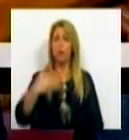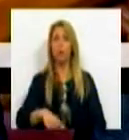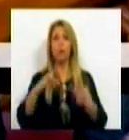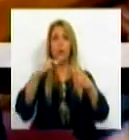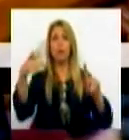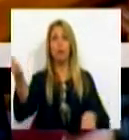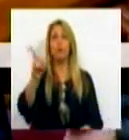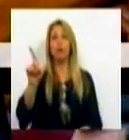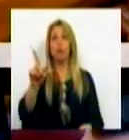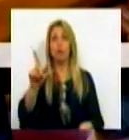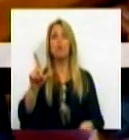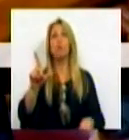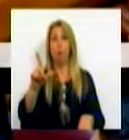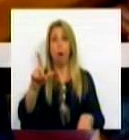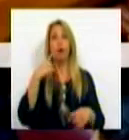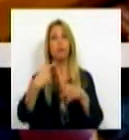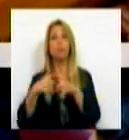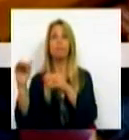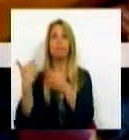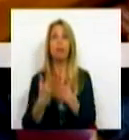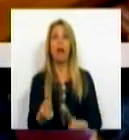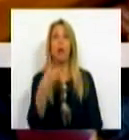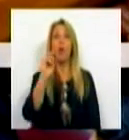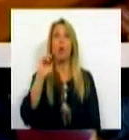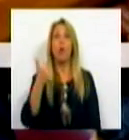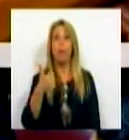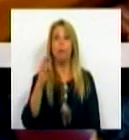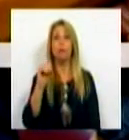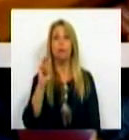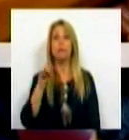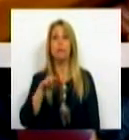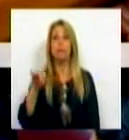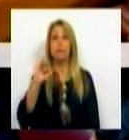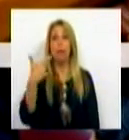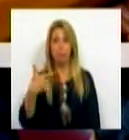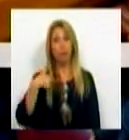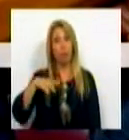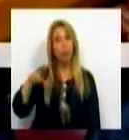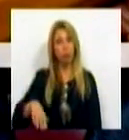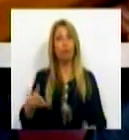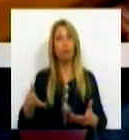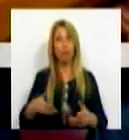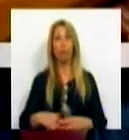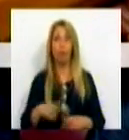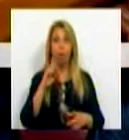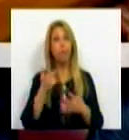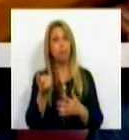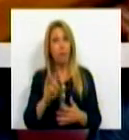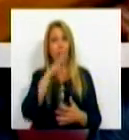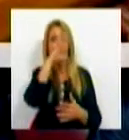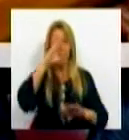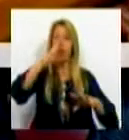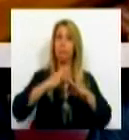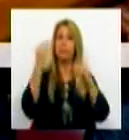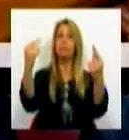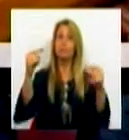conseguir atrair a Web Summit para Portugal. Reconheço que o anterior Governo se empenhou também nesse aspecto. Reconheço apenas